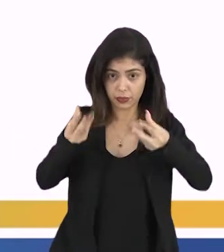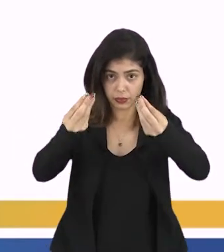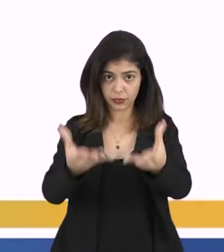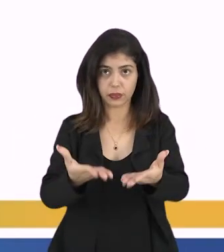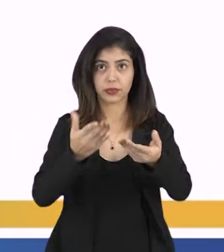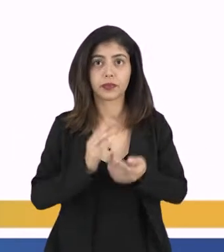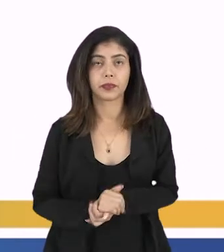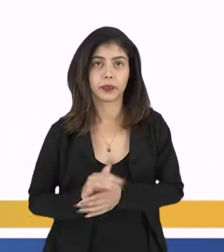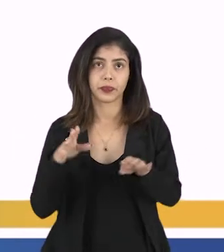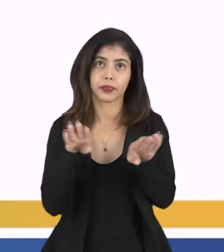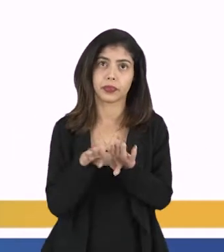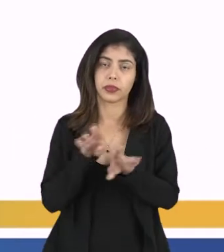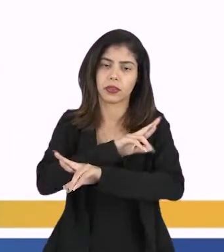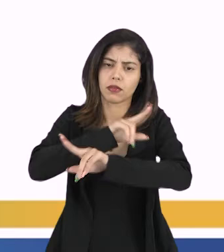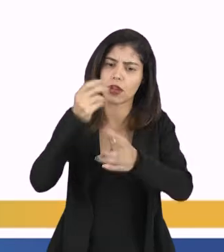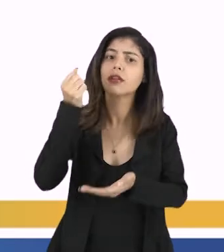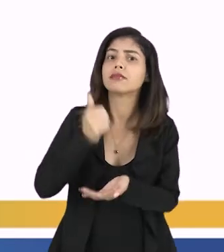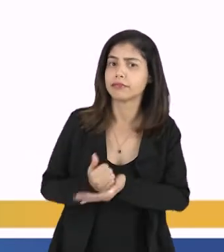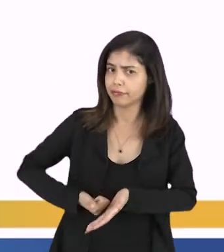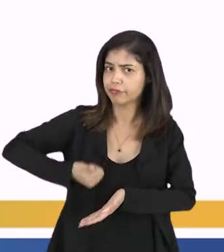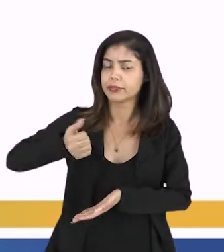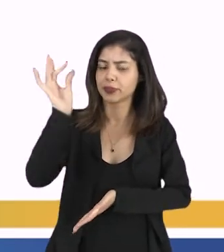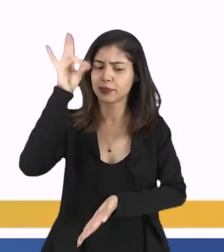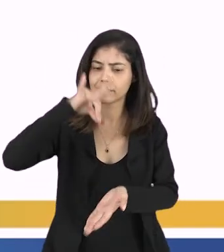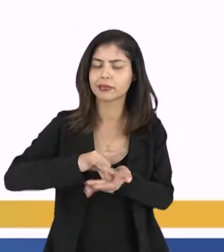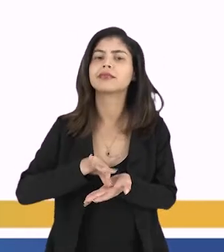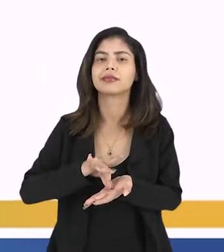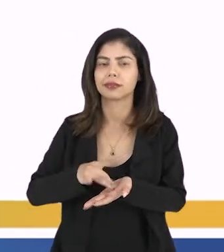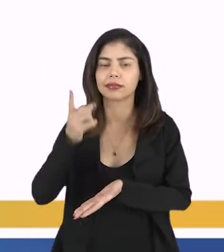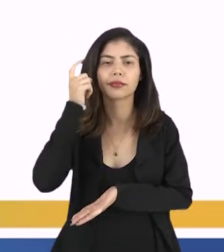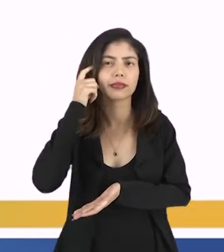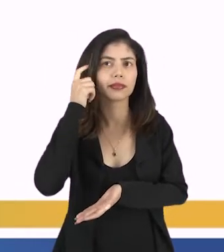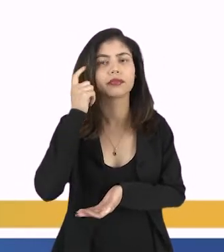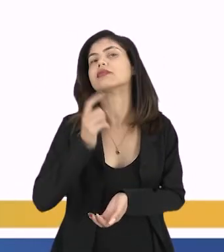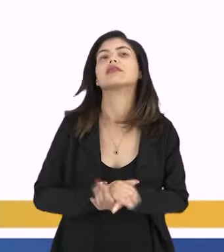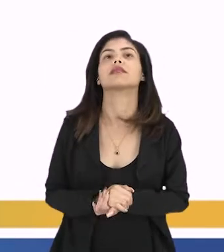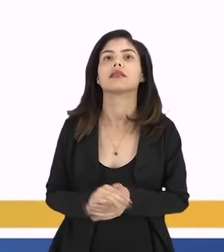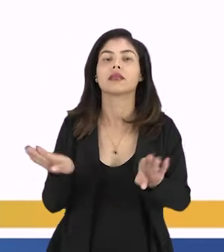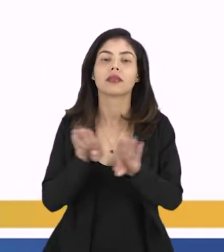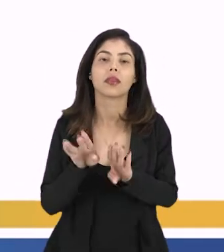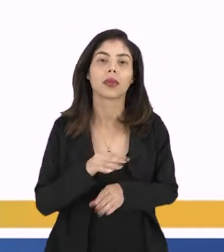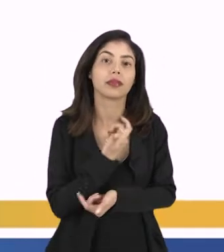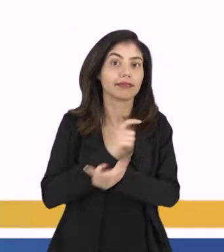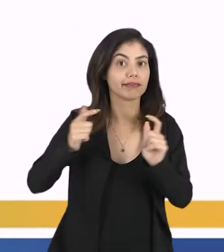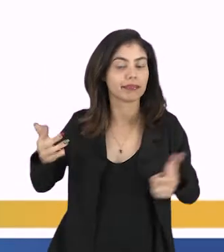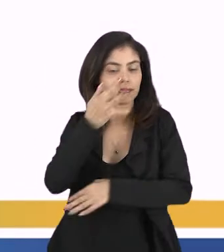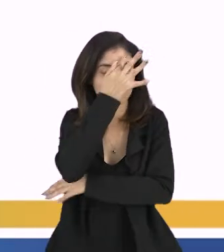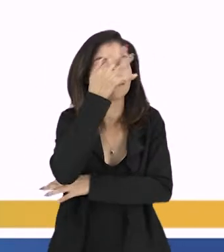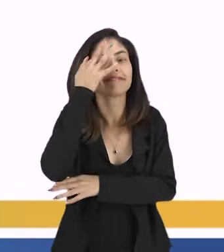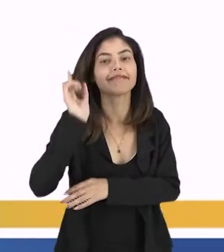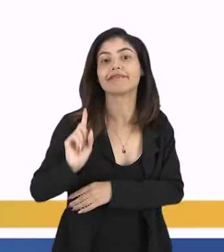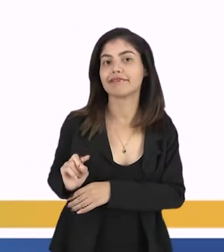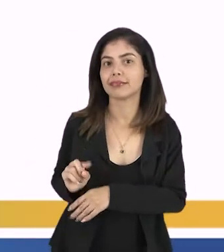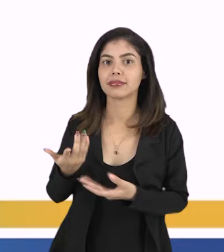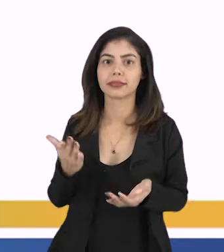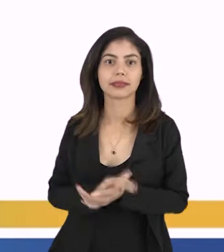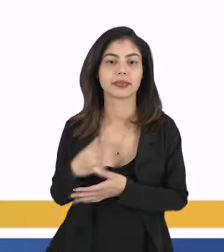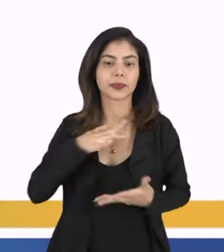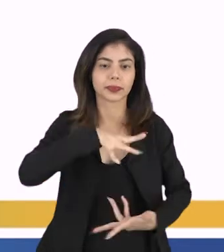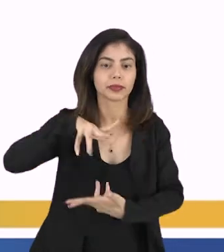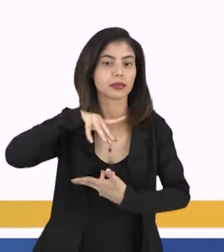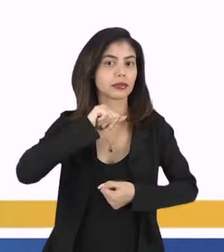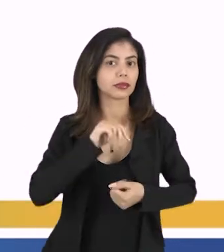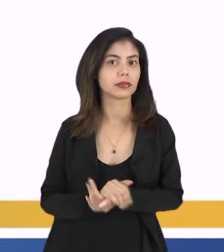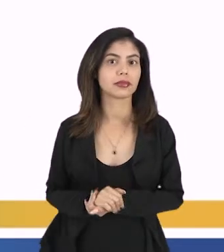dadas, e que são válidas, que são verdadeiros esses pensamentos desses grandes filósofos, né, para o